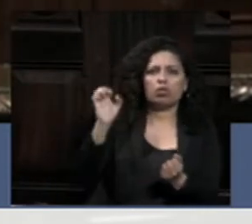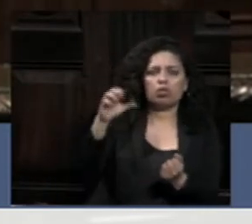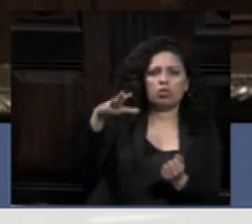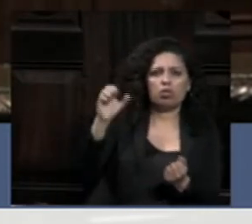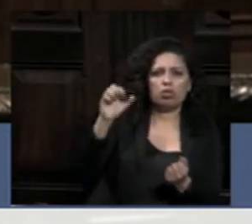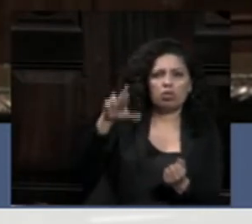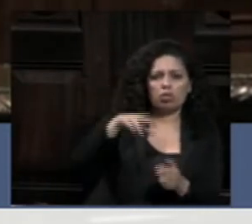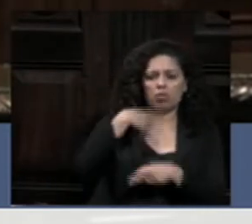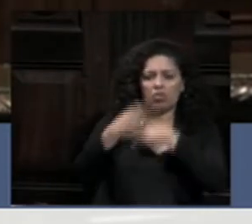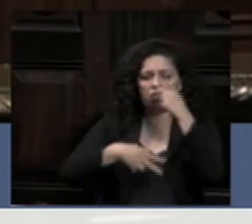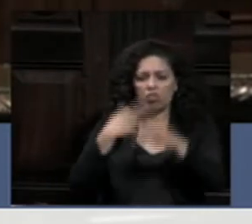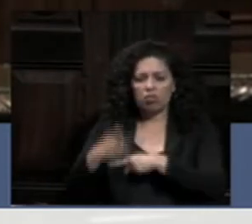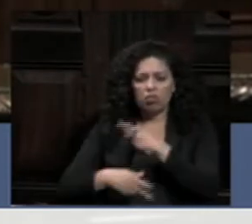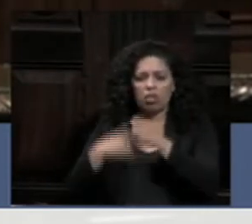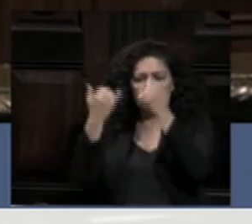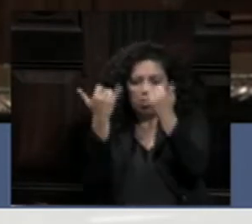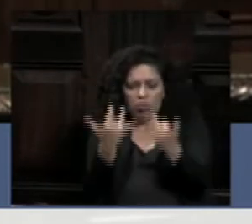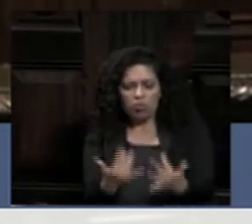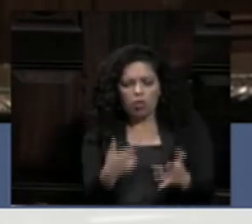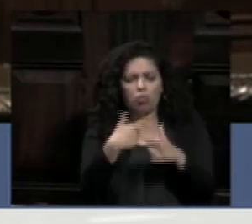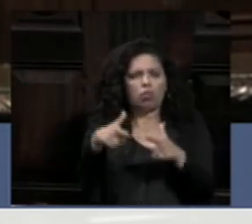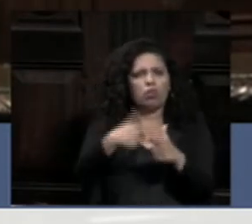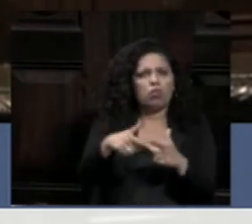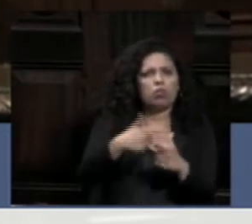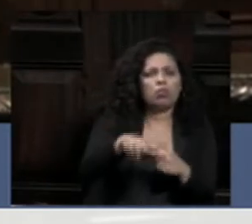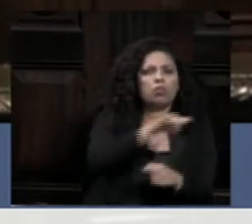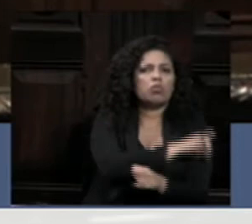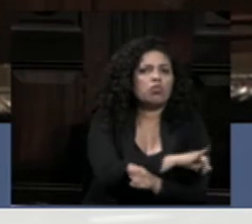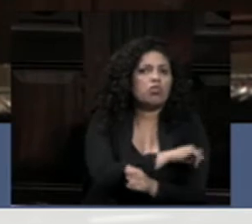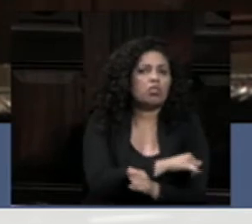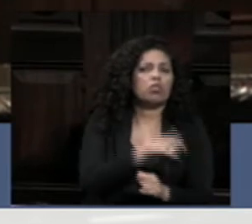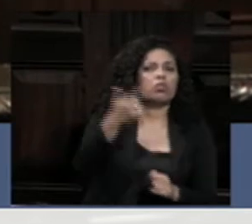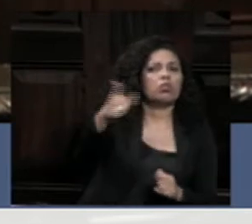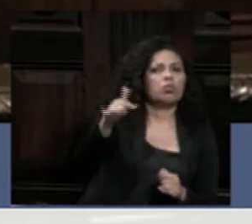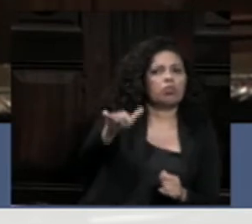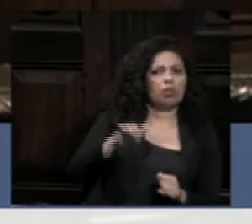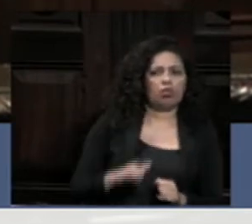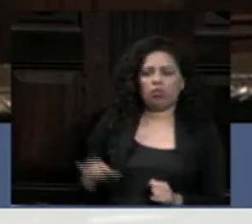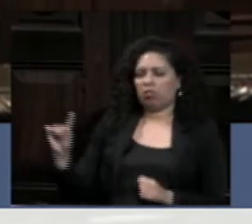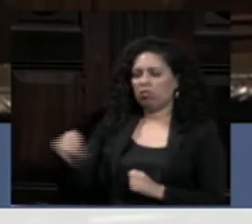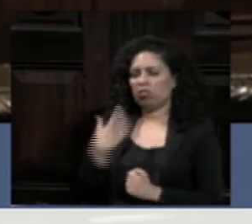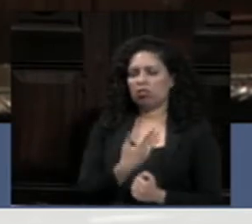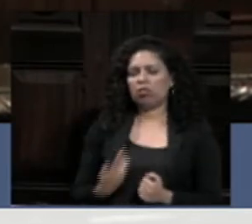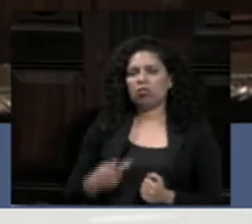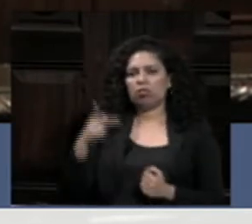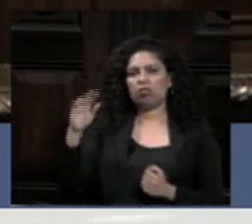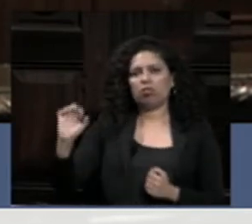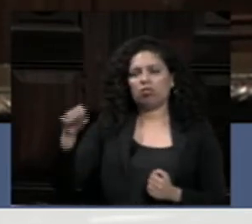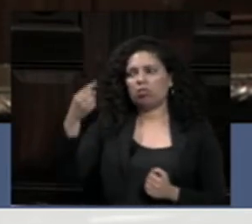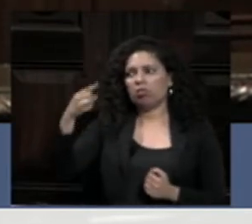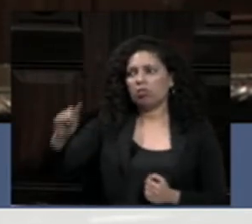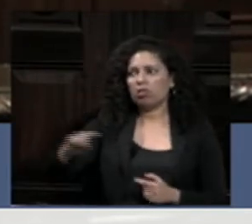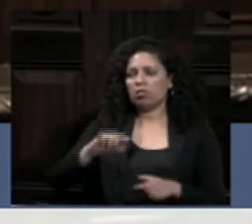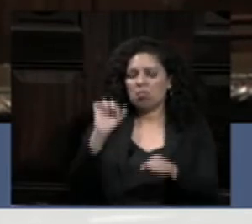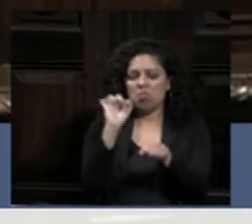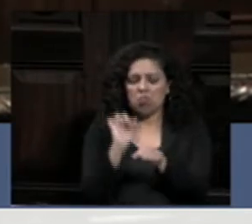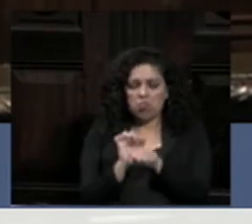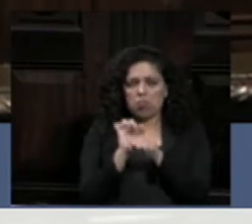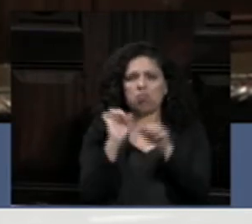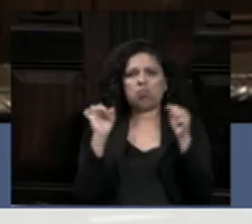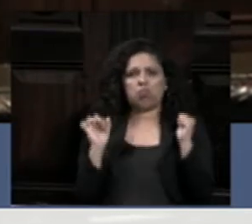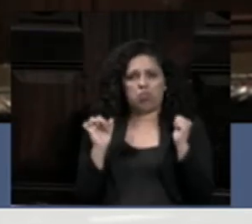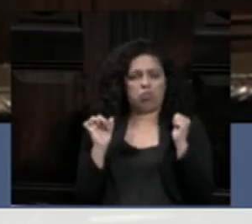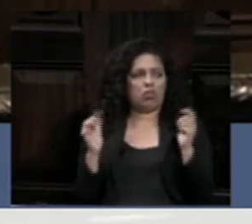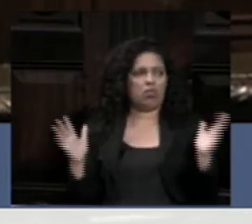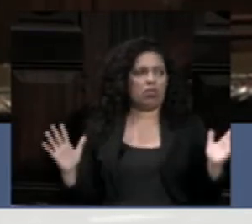estado do Rio de Janeiro. Infelizmente, não encontramos isso no governo Pezão, não encontramos isso na atual gestão. Por